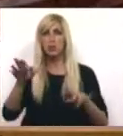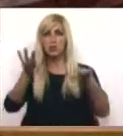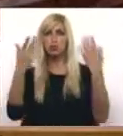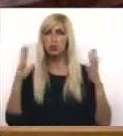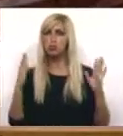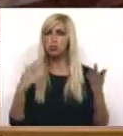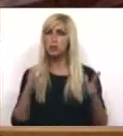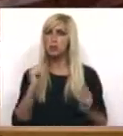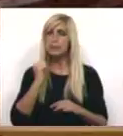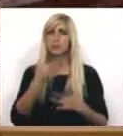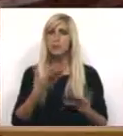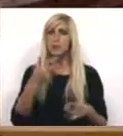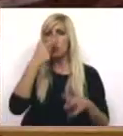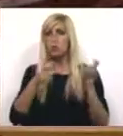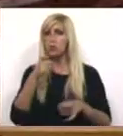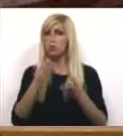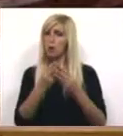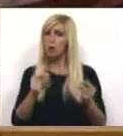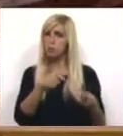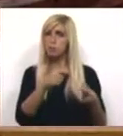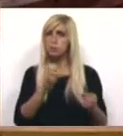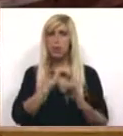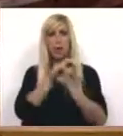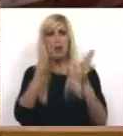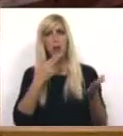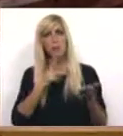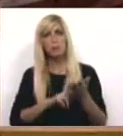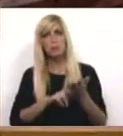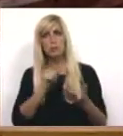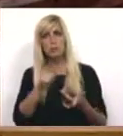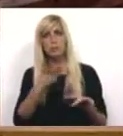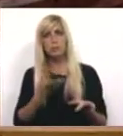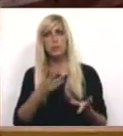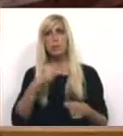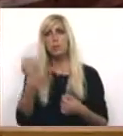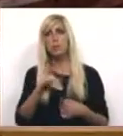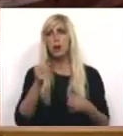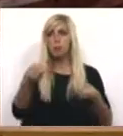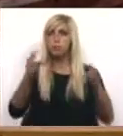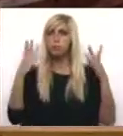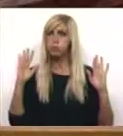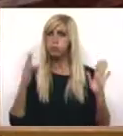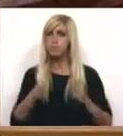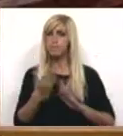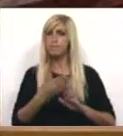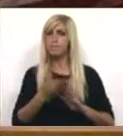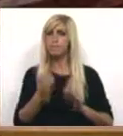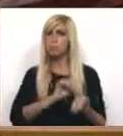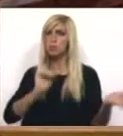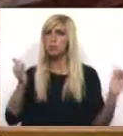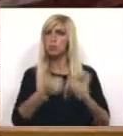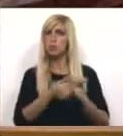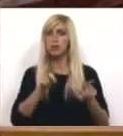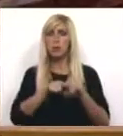ameaçando pessoas e bens, torna-se para todos claro e evidente que algo vai mal na floresta e que é urgente uma mudança na